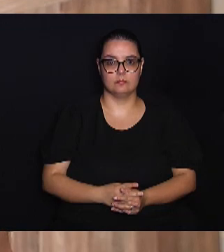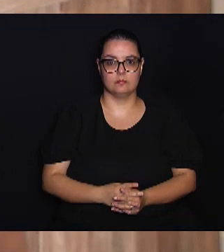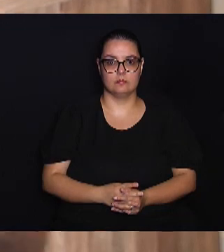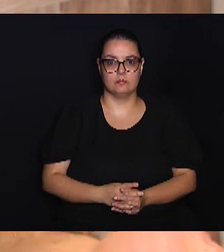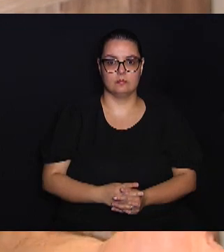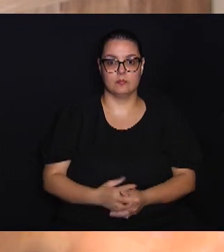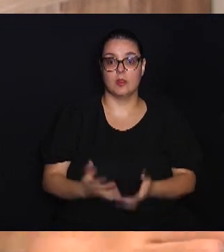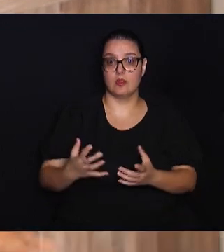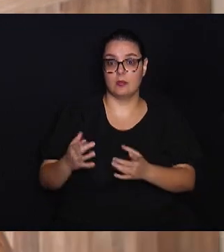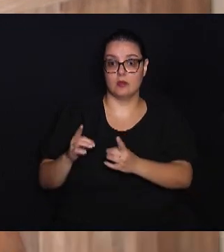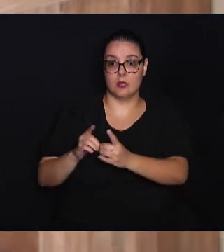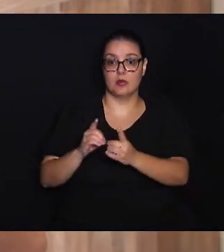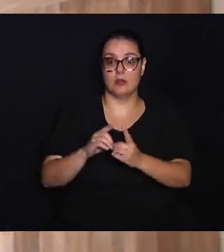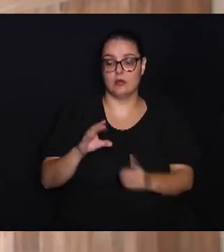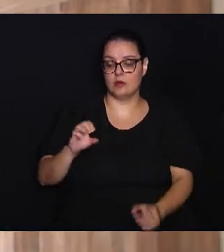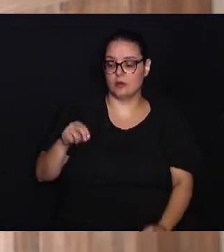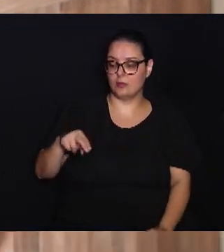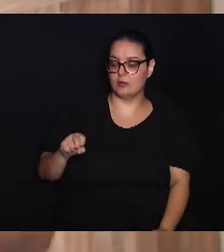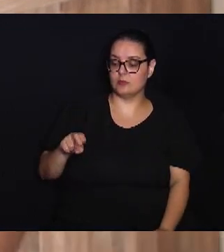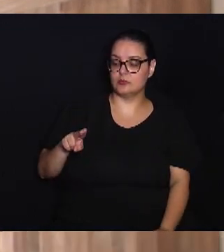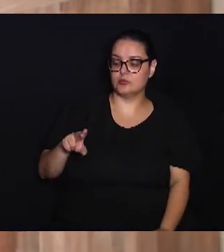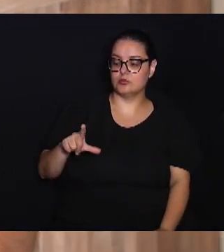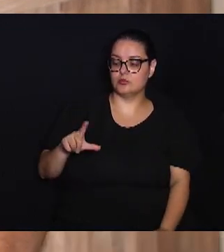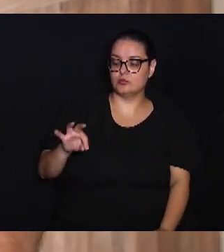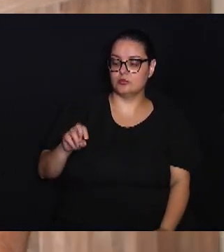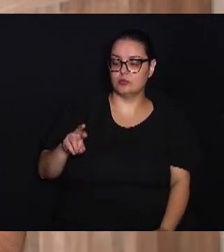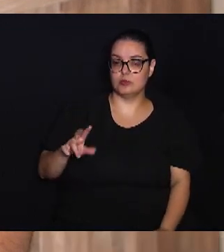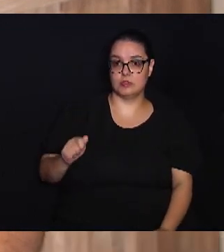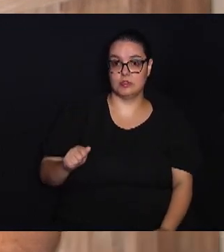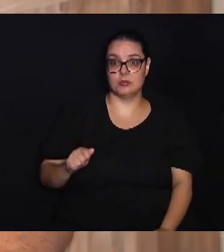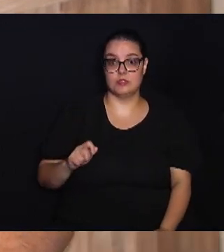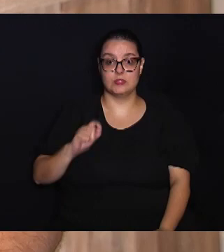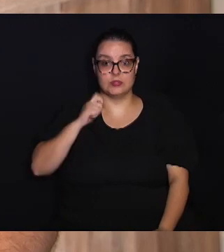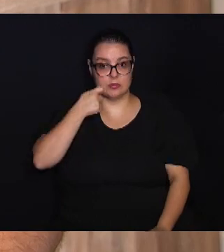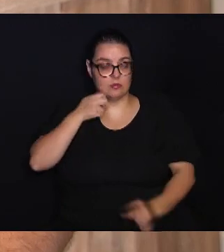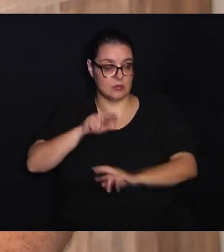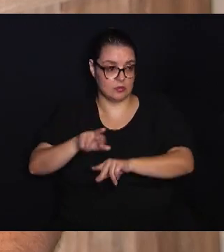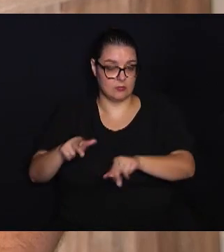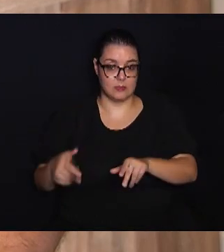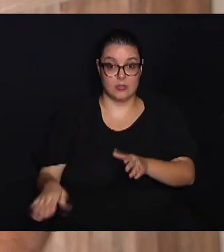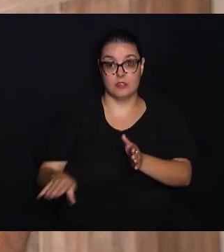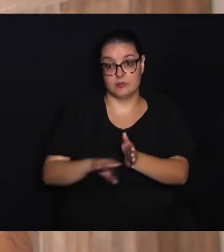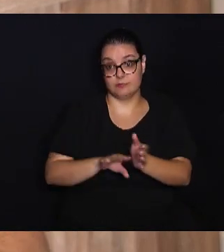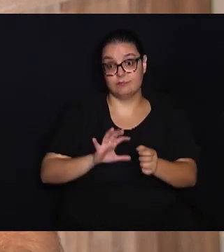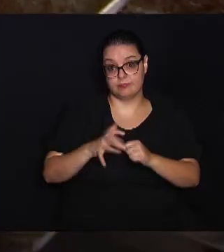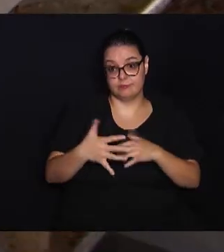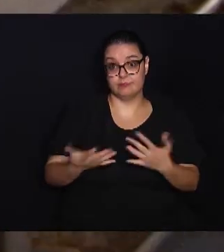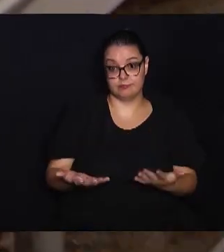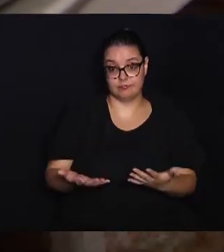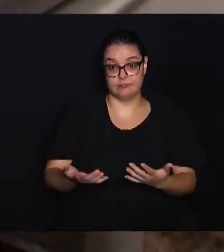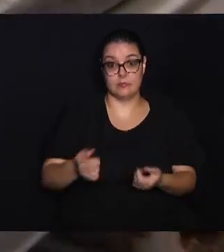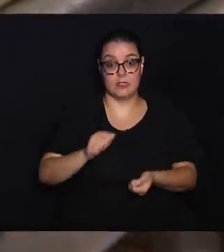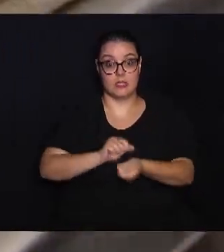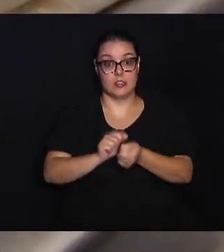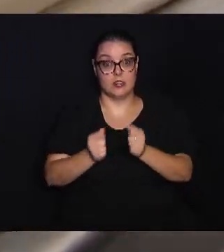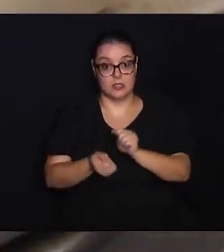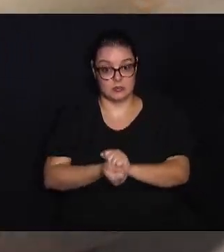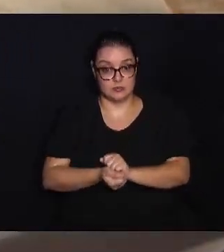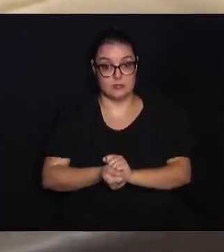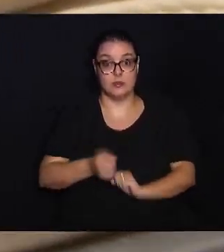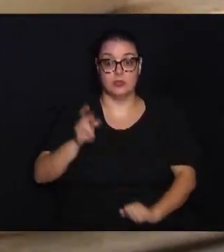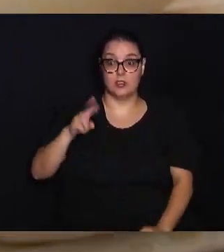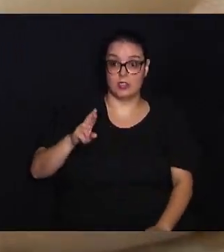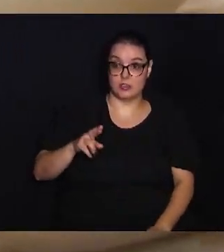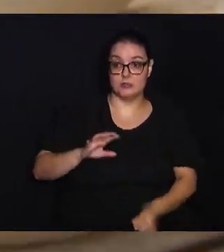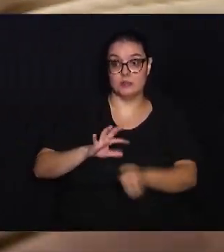que da consultorias na verdade né de planificação Até que viem a pandemia né se reinventando por